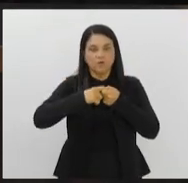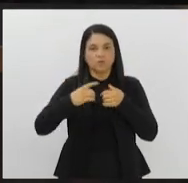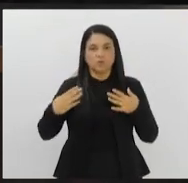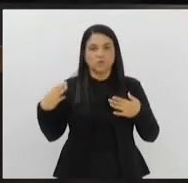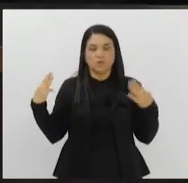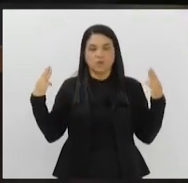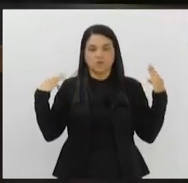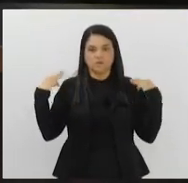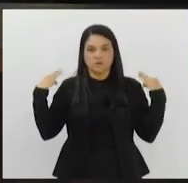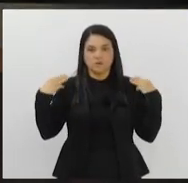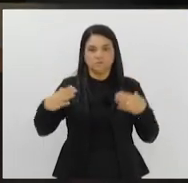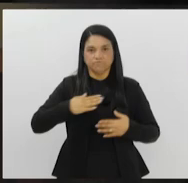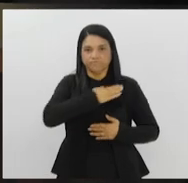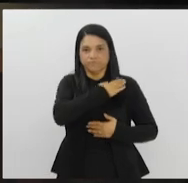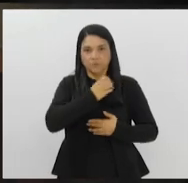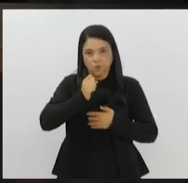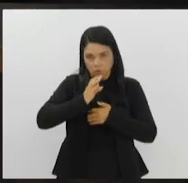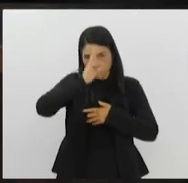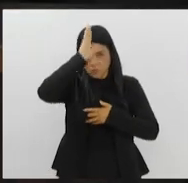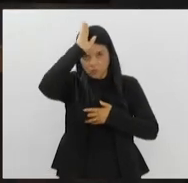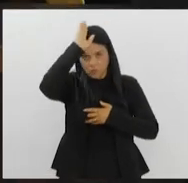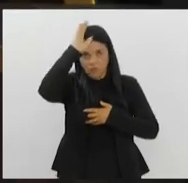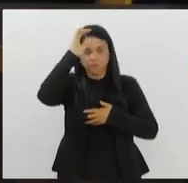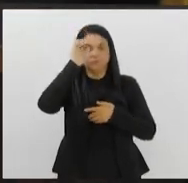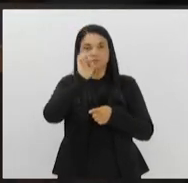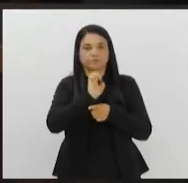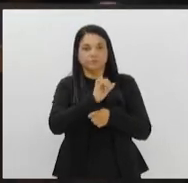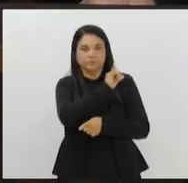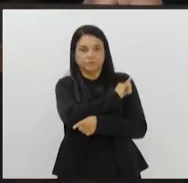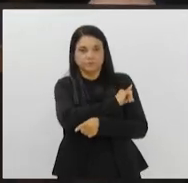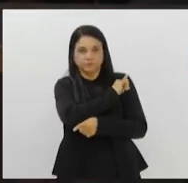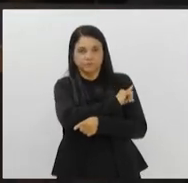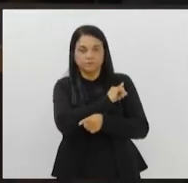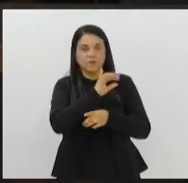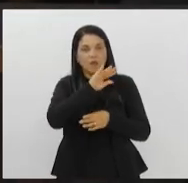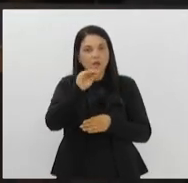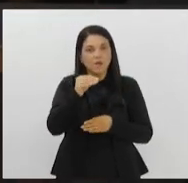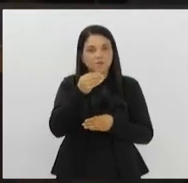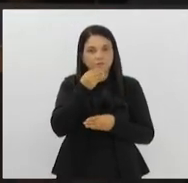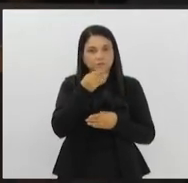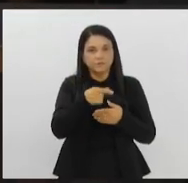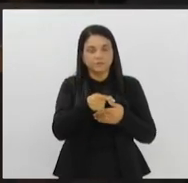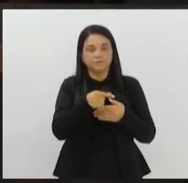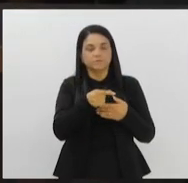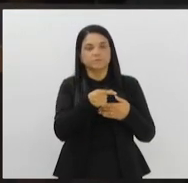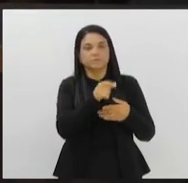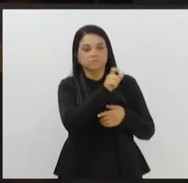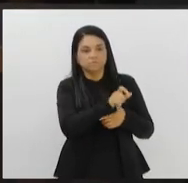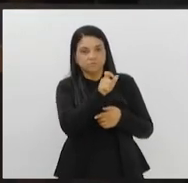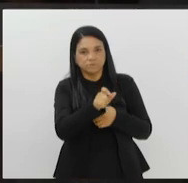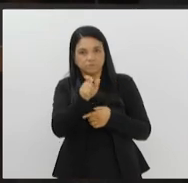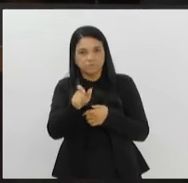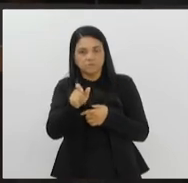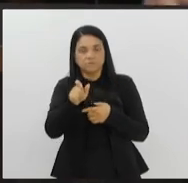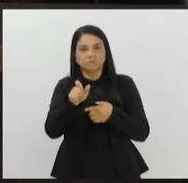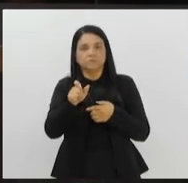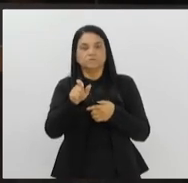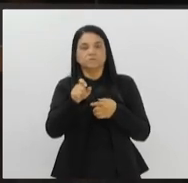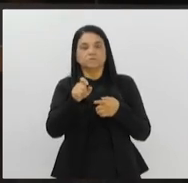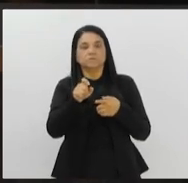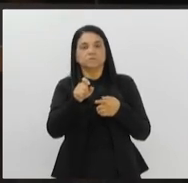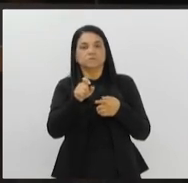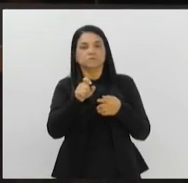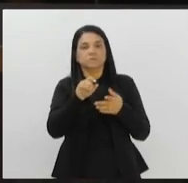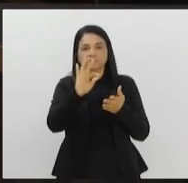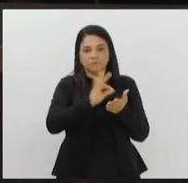com o Corpo de Bombeiros Militar do Estado do Rio de Janeiro para aproveitamento dos excedentes do alistamento para a prestação